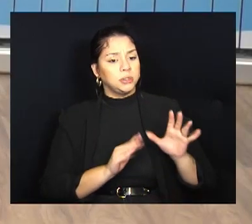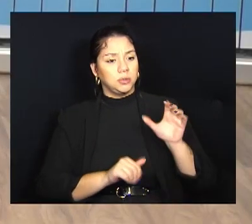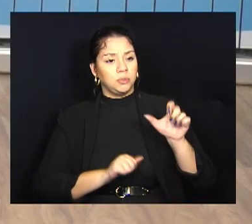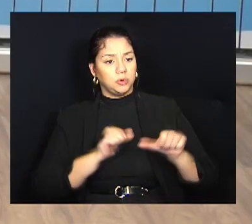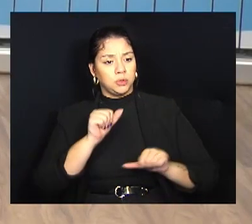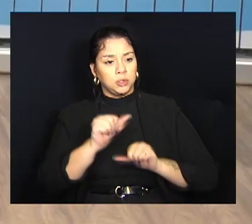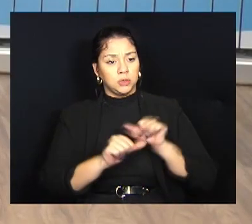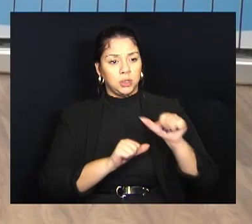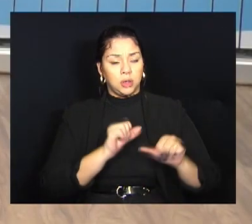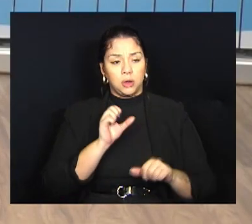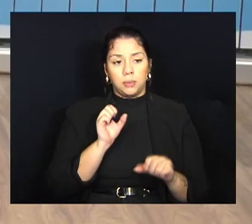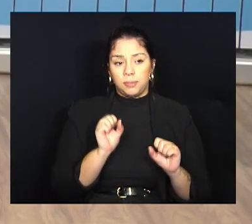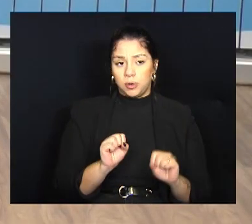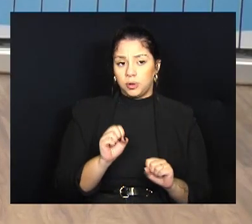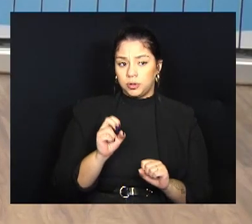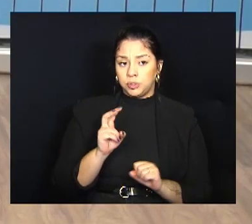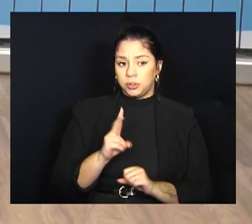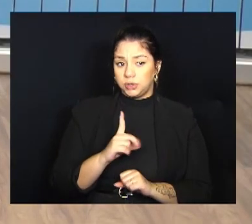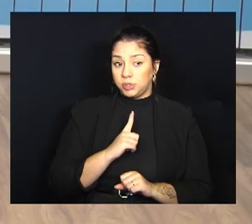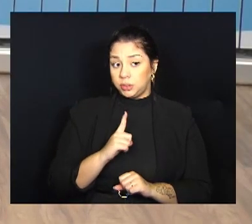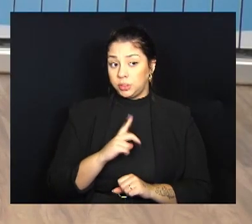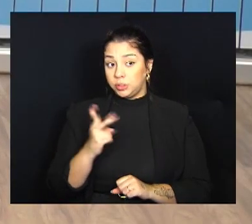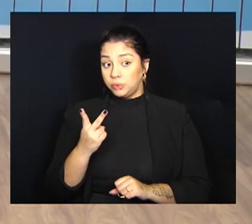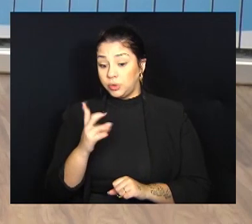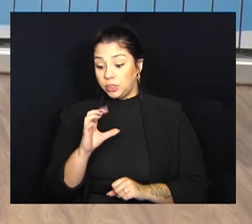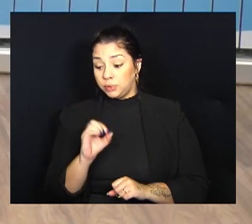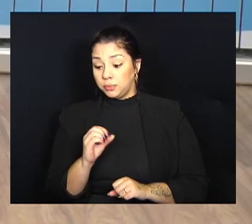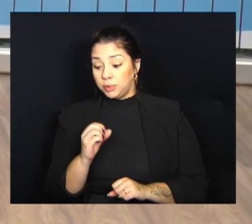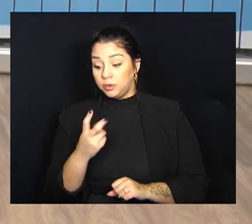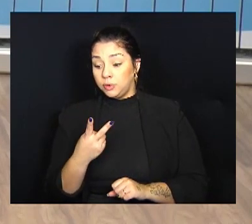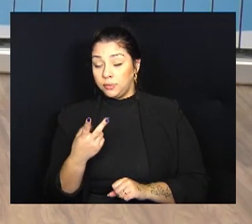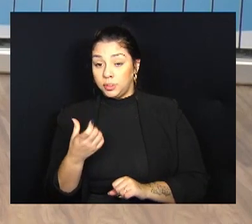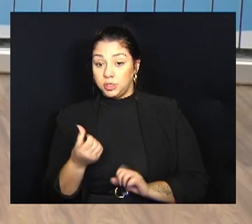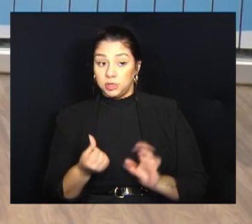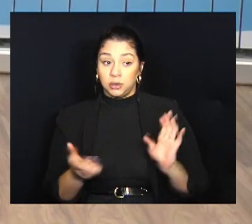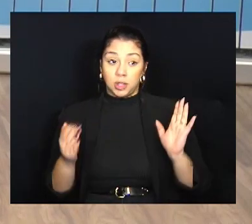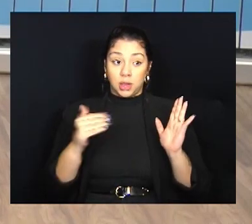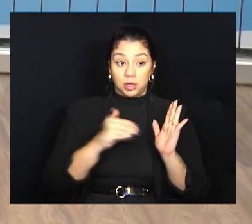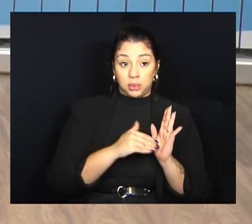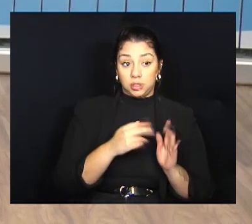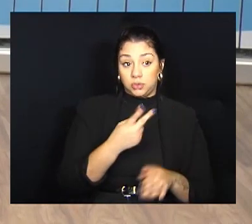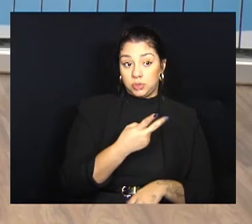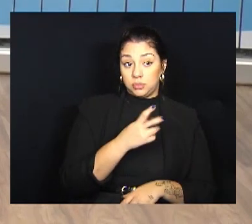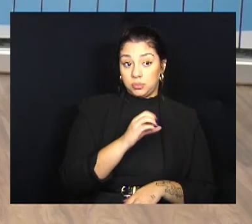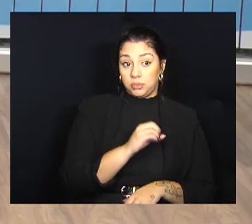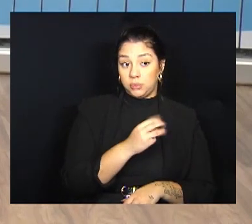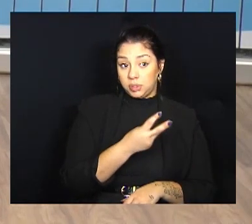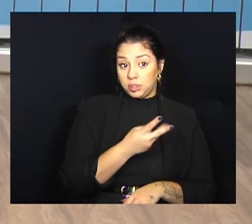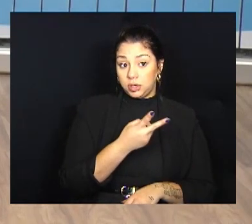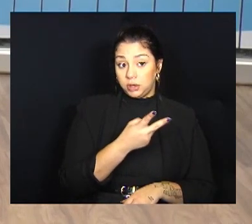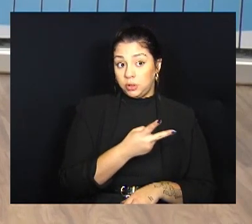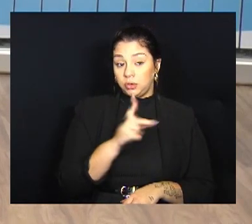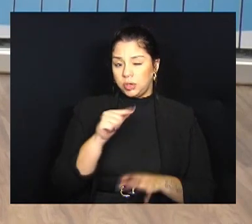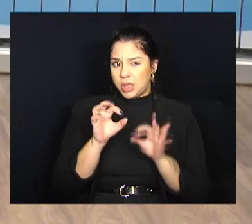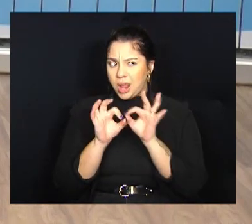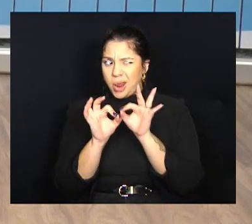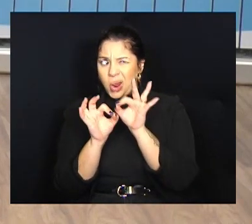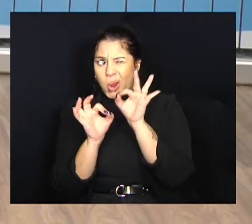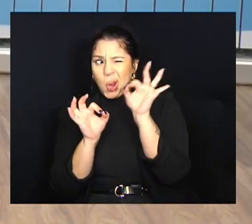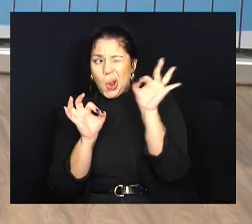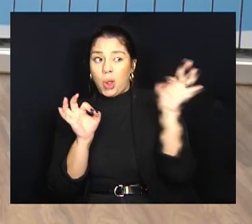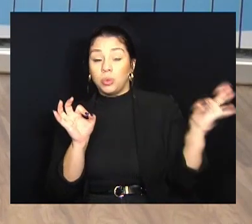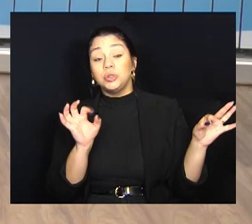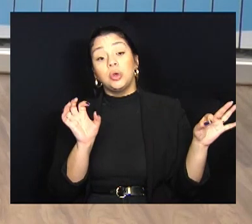que ela pode acontecer de 2026 até 2032. Não é muito longa ou é necessário